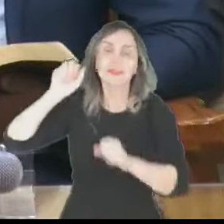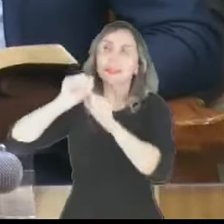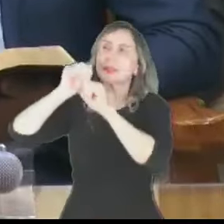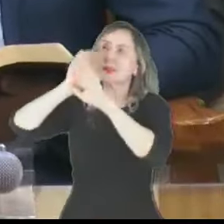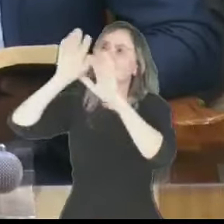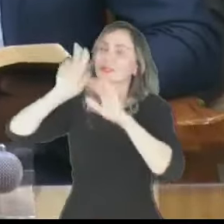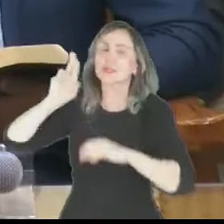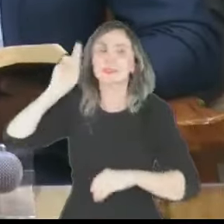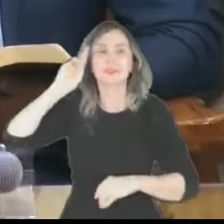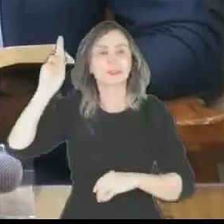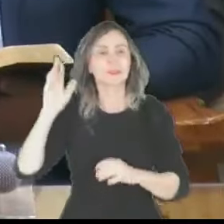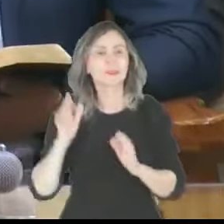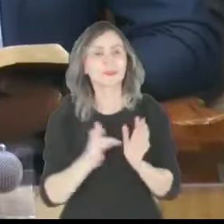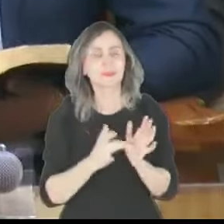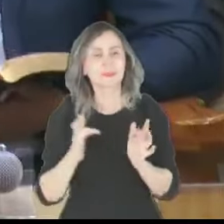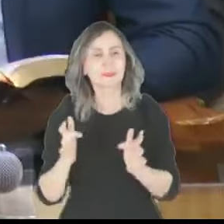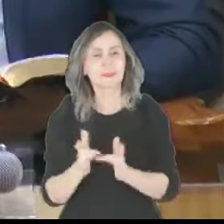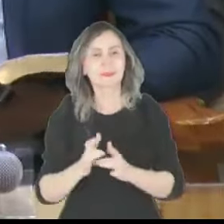Jesus